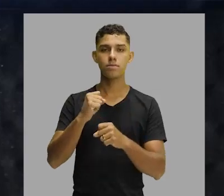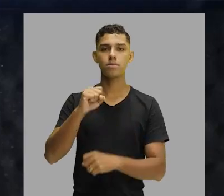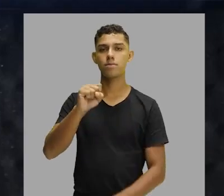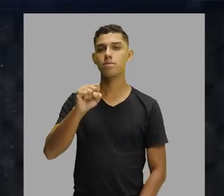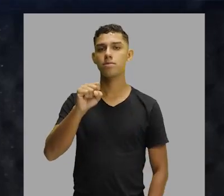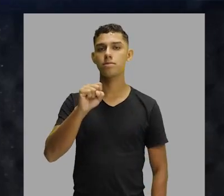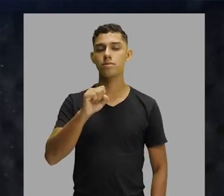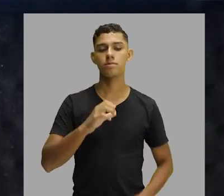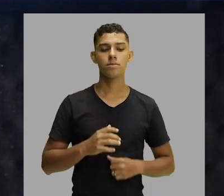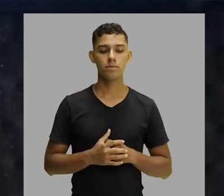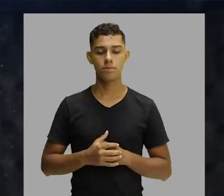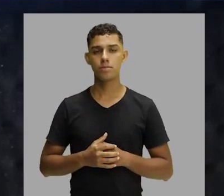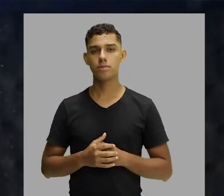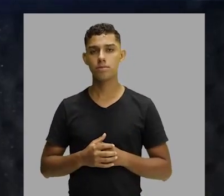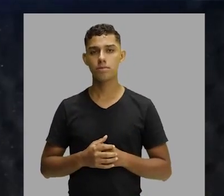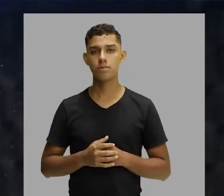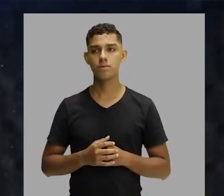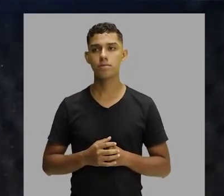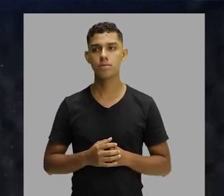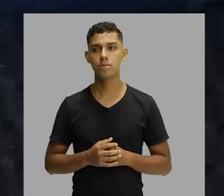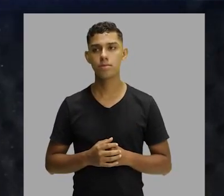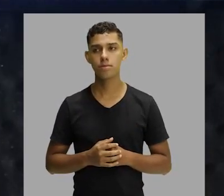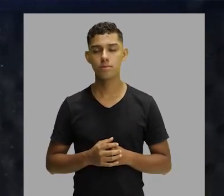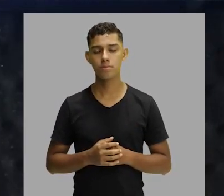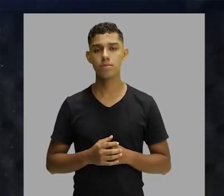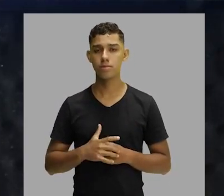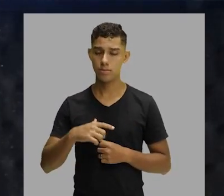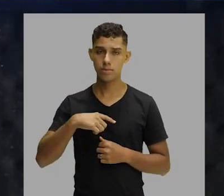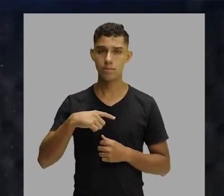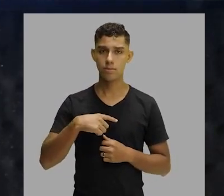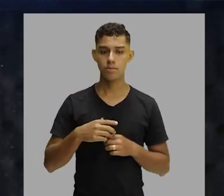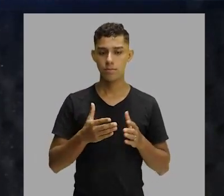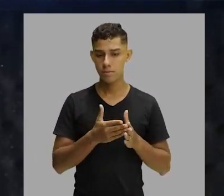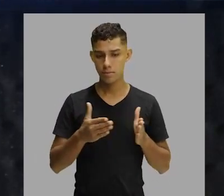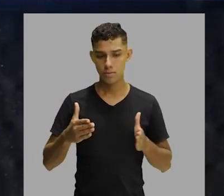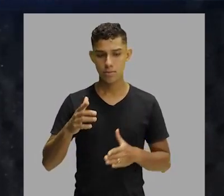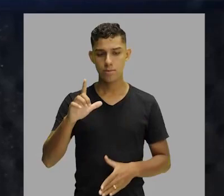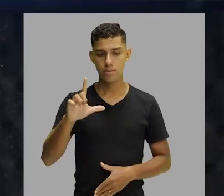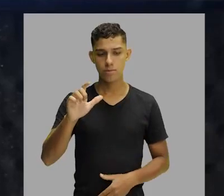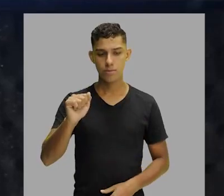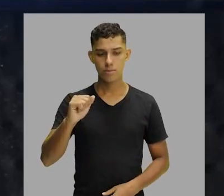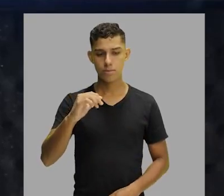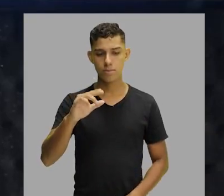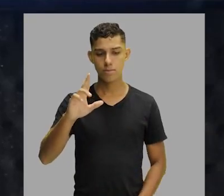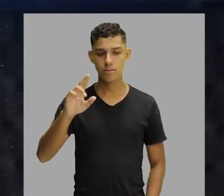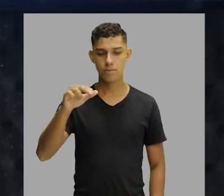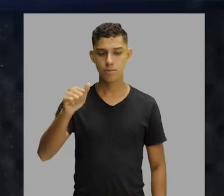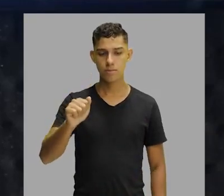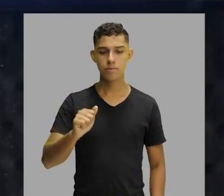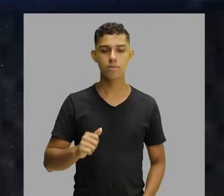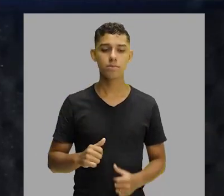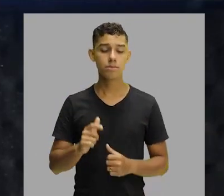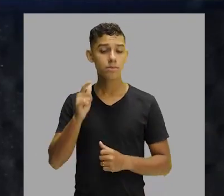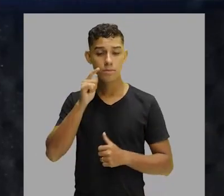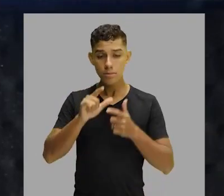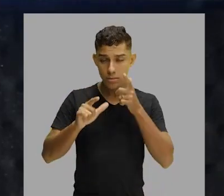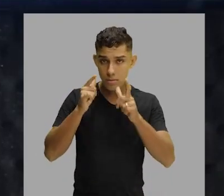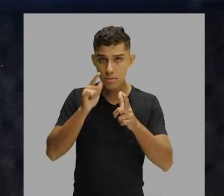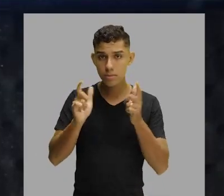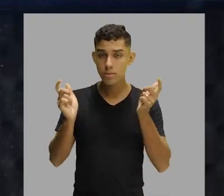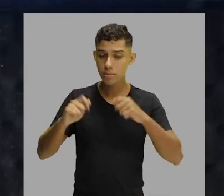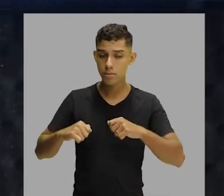esse compartilhamento. Tá certo? Então eu tenho esse buraco. O que é que vai acontecer? Para que ele consiga